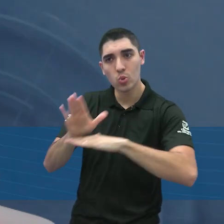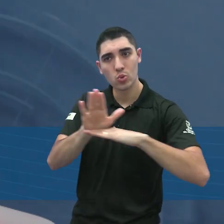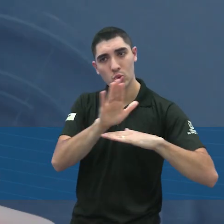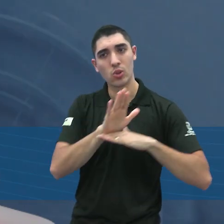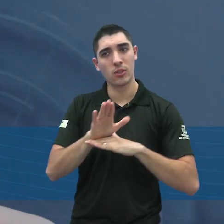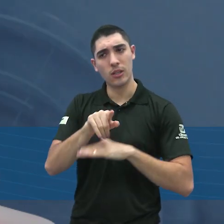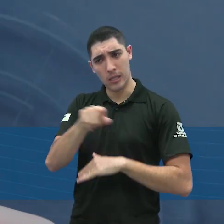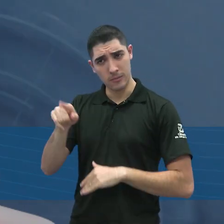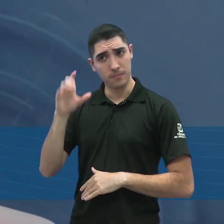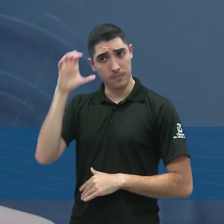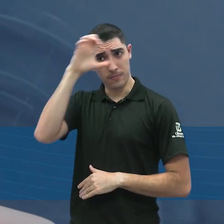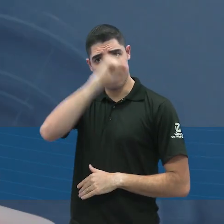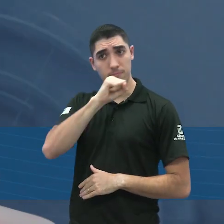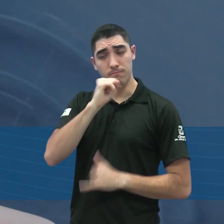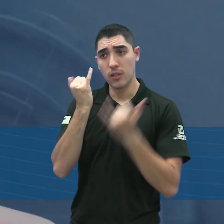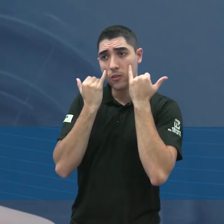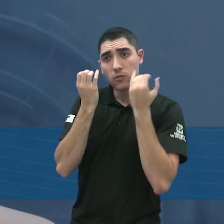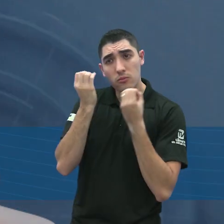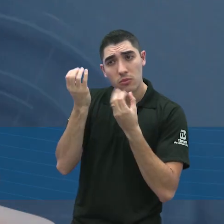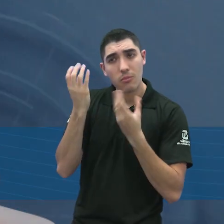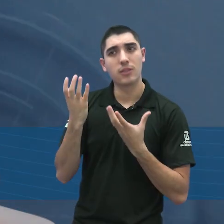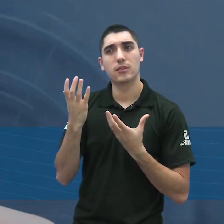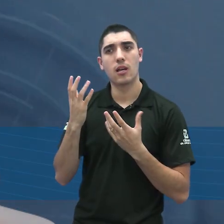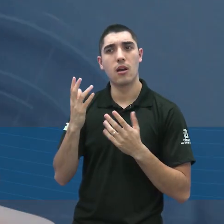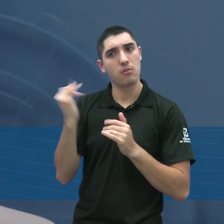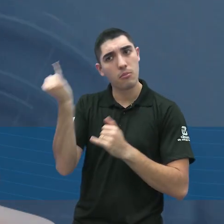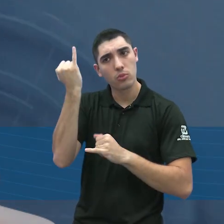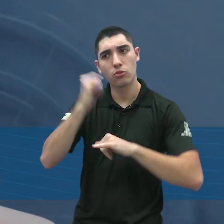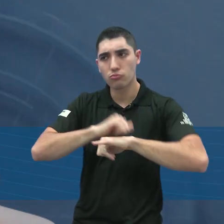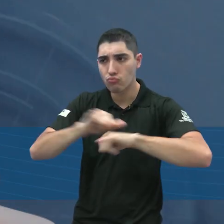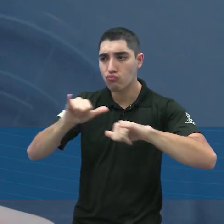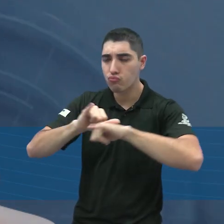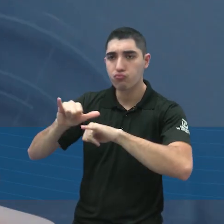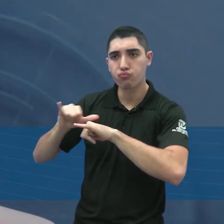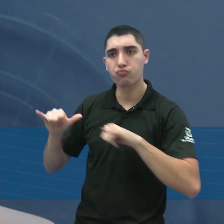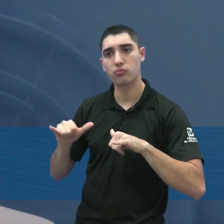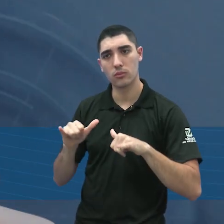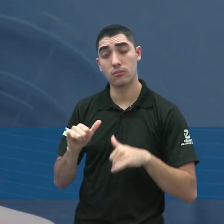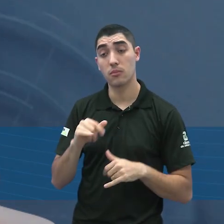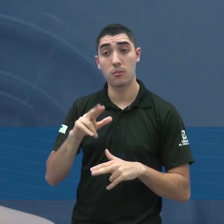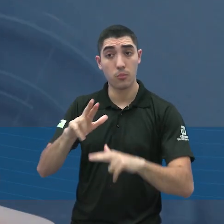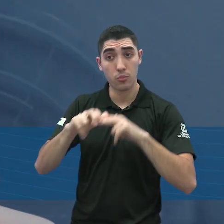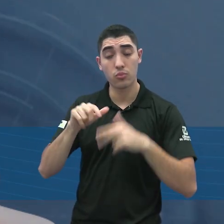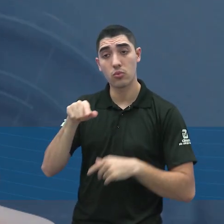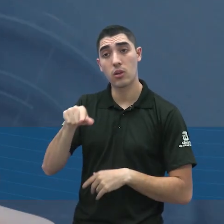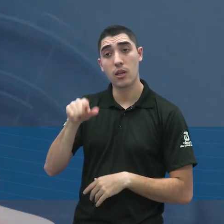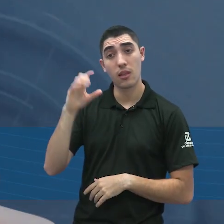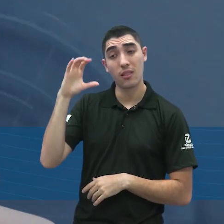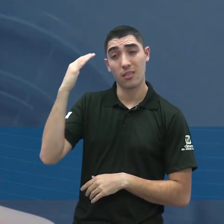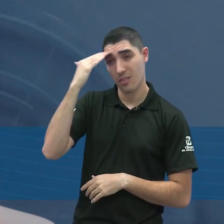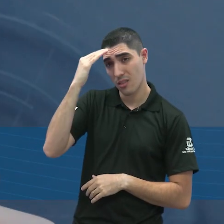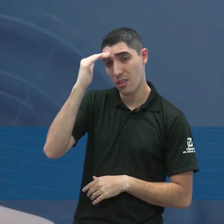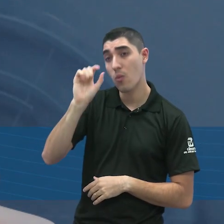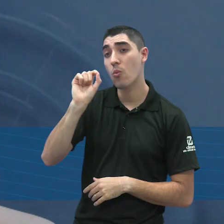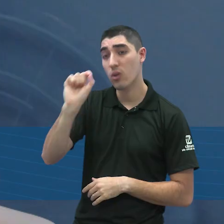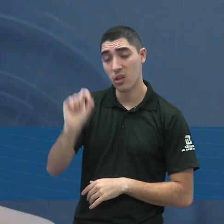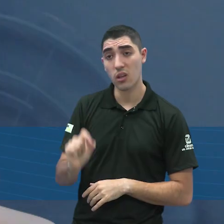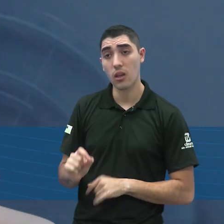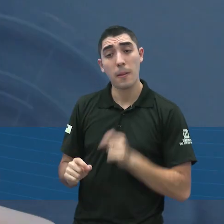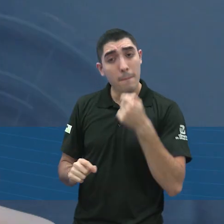contribui para essa informação, precisa gerar informação e repercutir sobre isso, o quanto que é